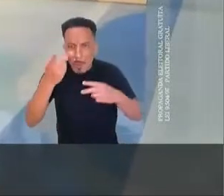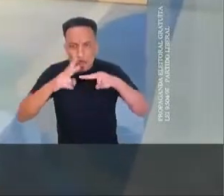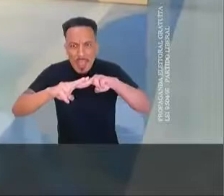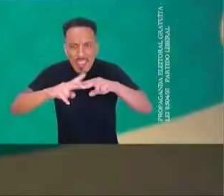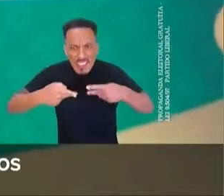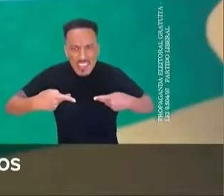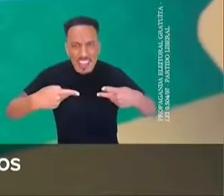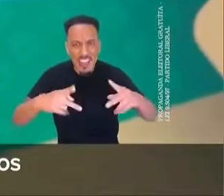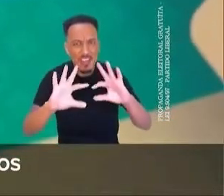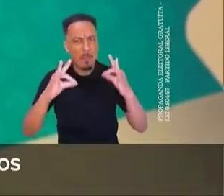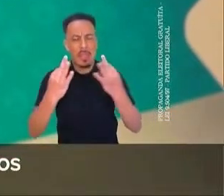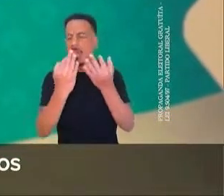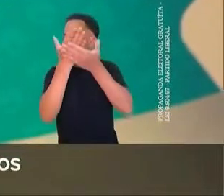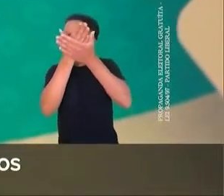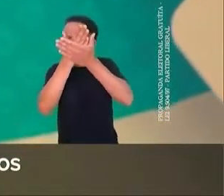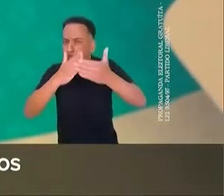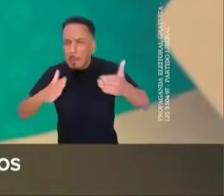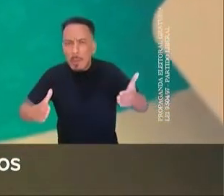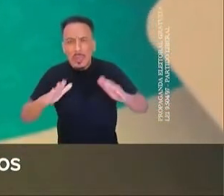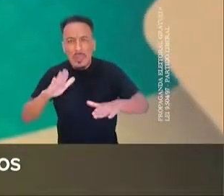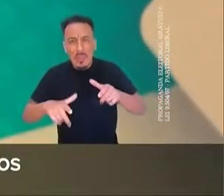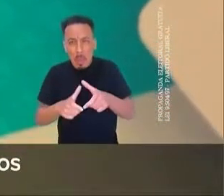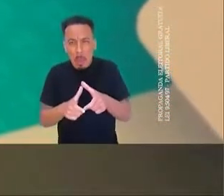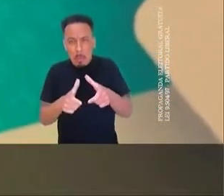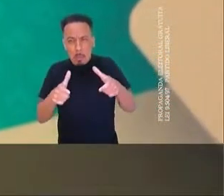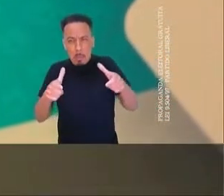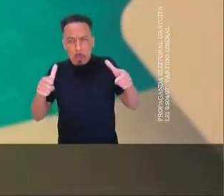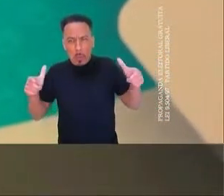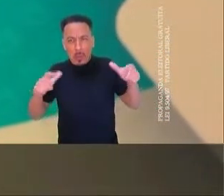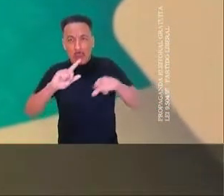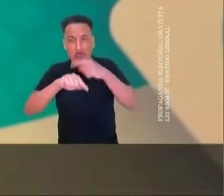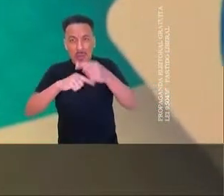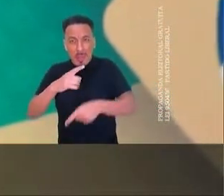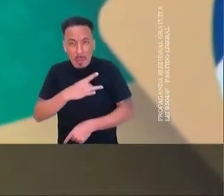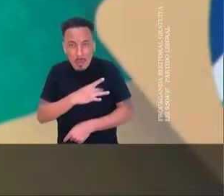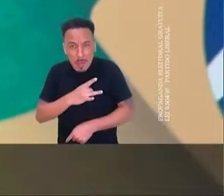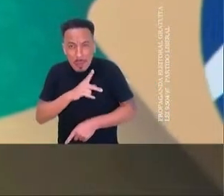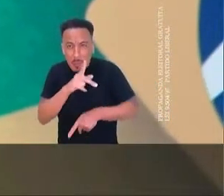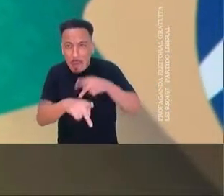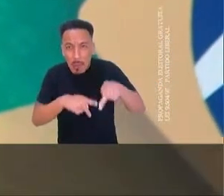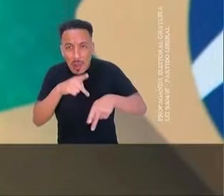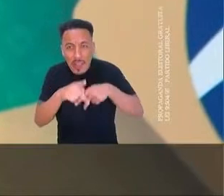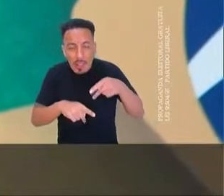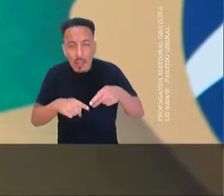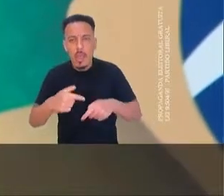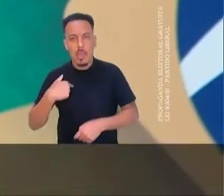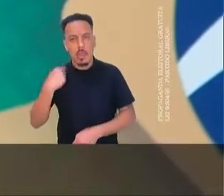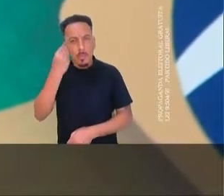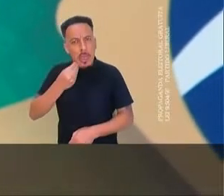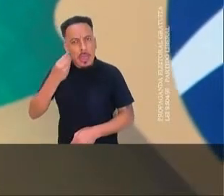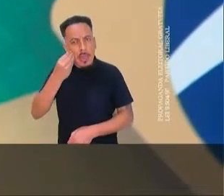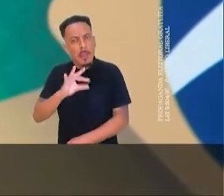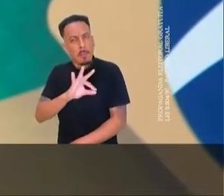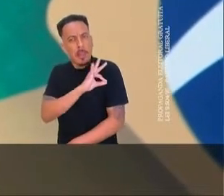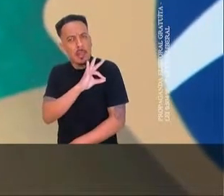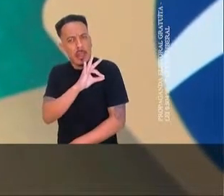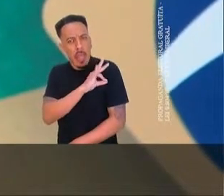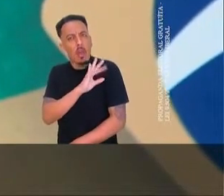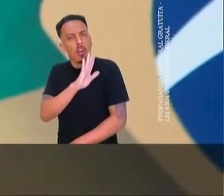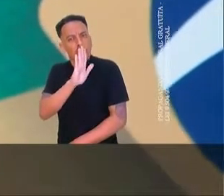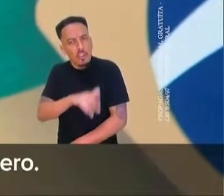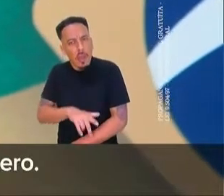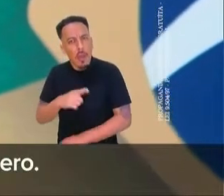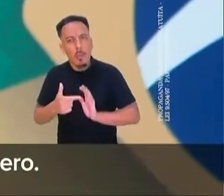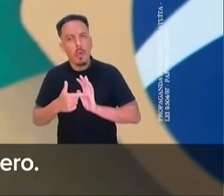temporárias no Brasil. Aquelas saidinhas que liberam milhares de presos e deixam a população insegura. Minha experiência como policial de